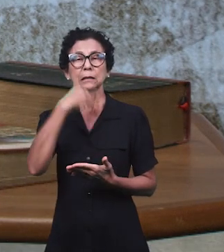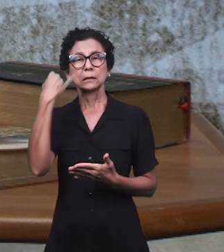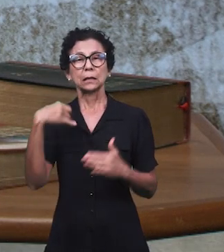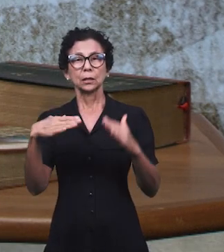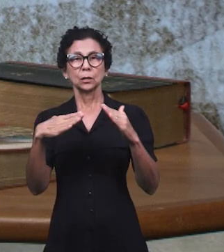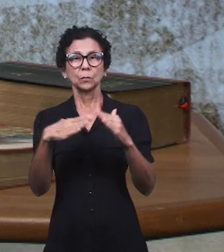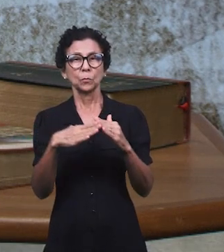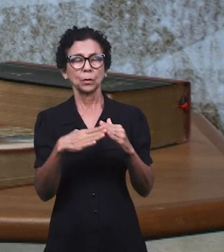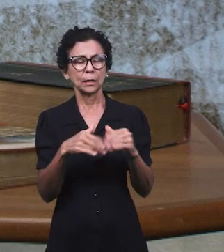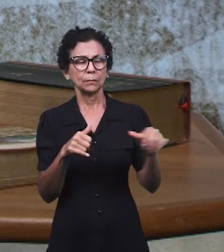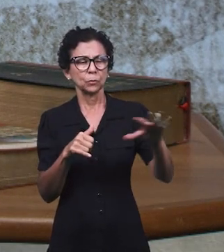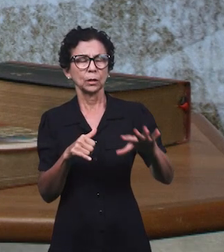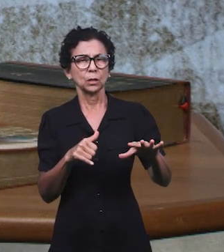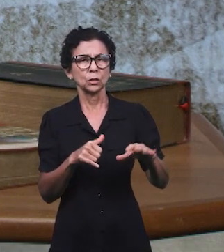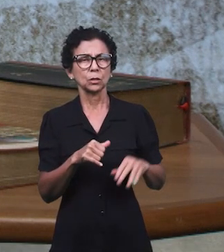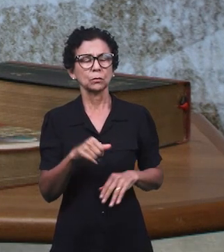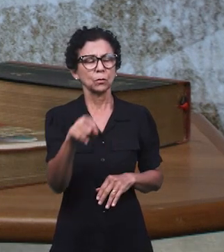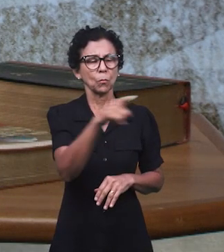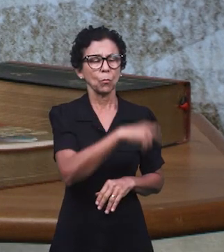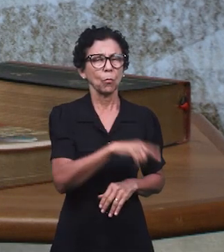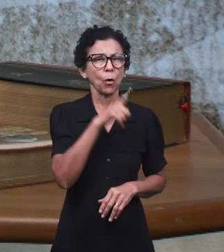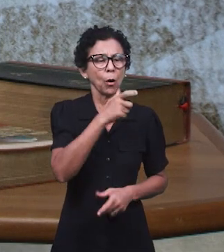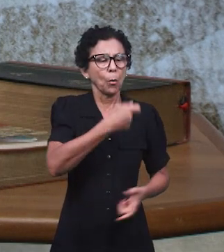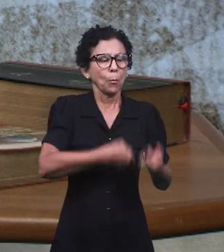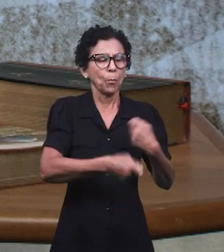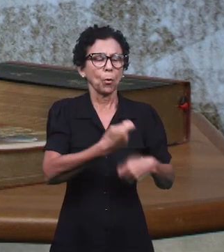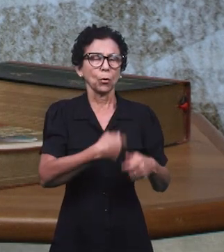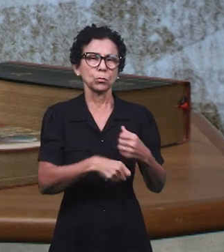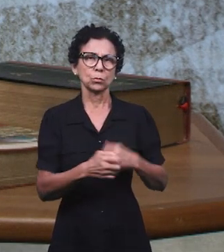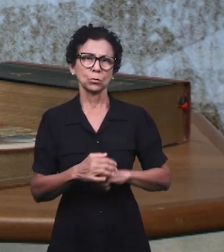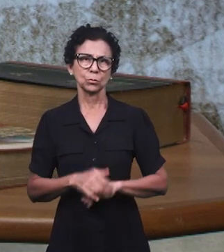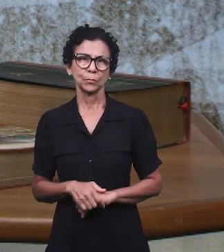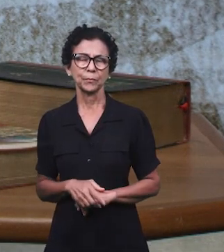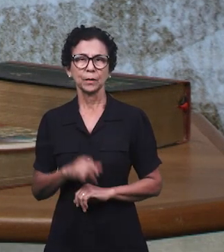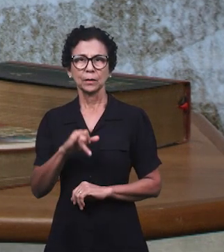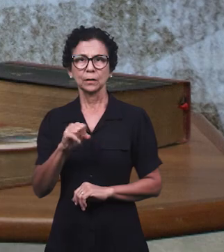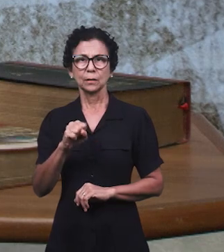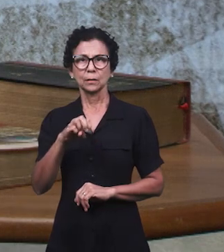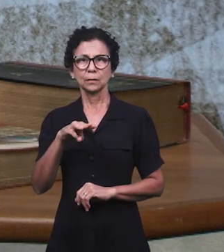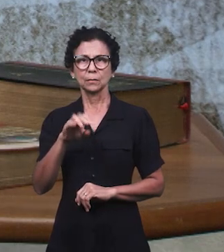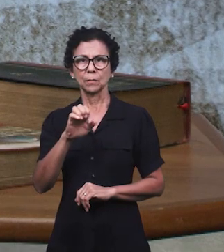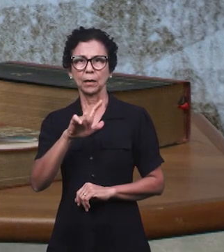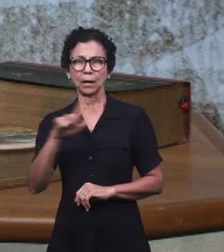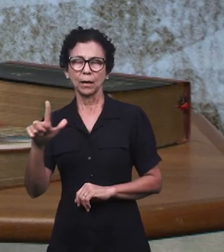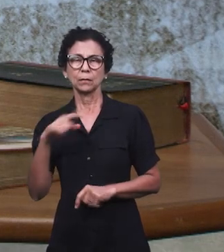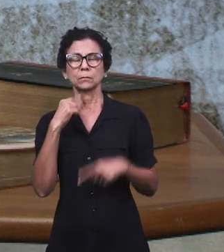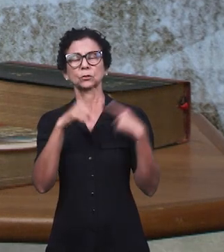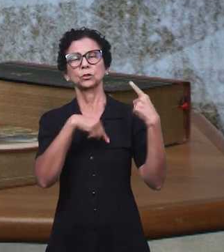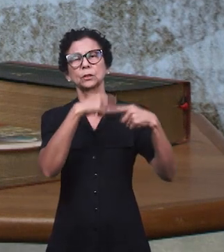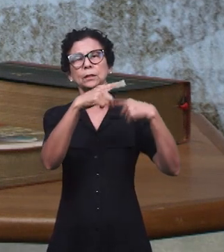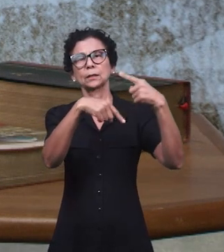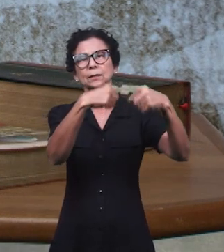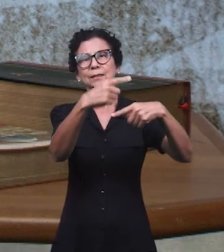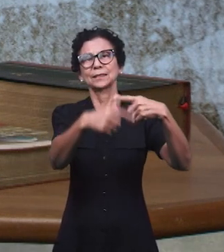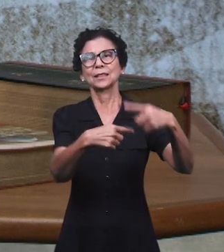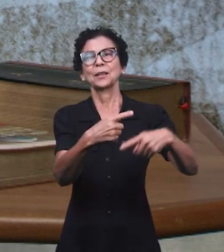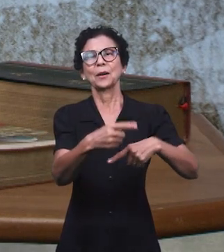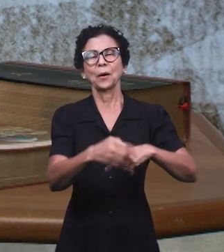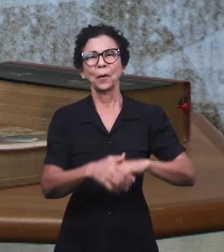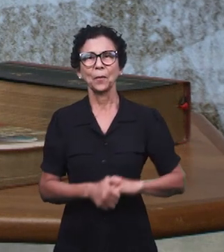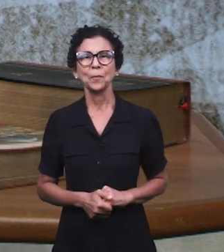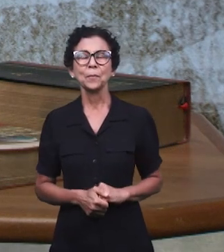Estas, porém, são as gerações de Ismael, filho de Abraão, que a serva de Sara,